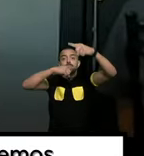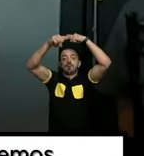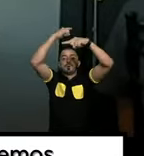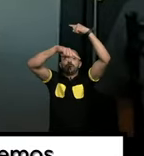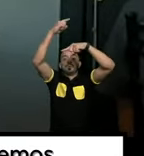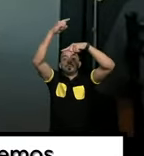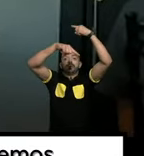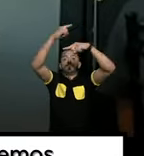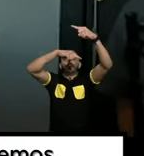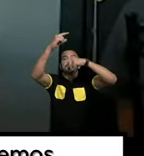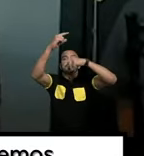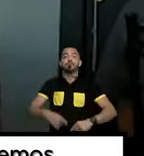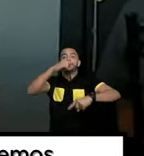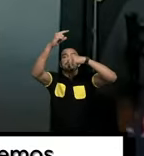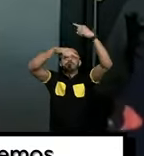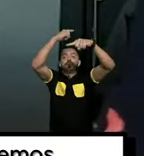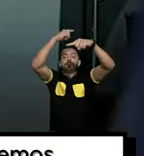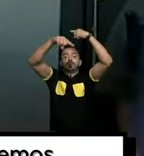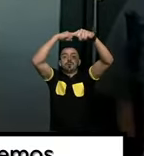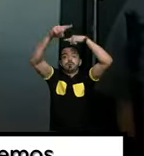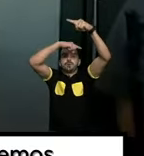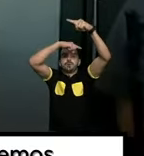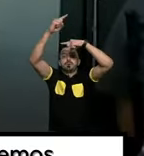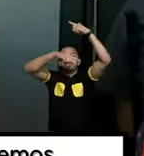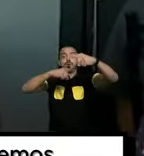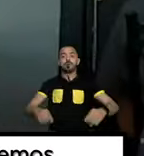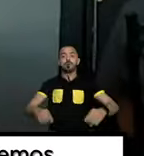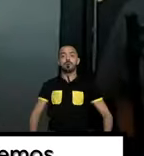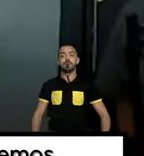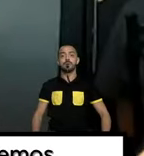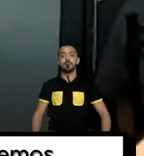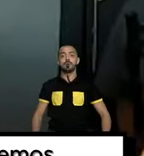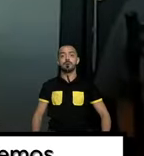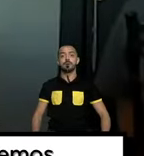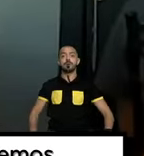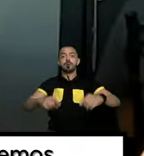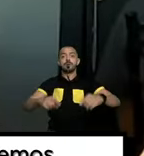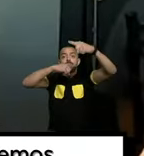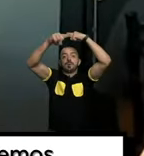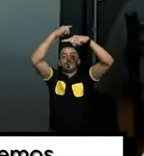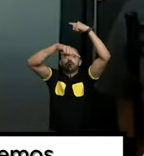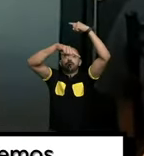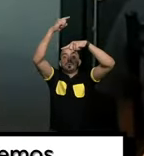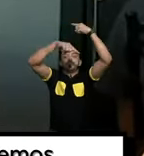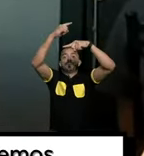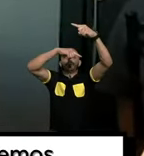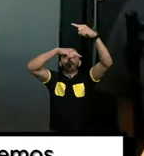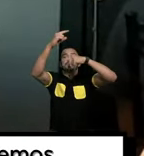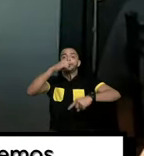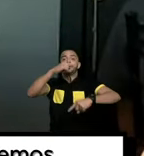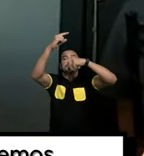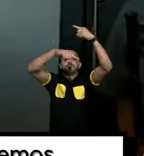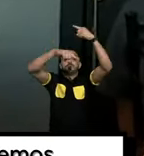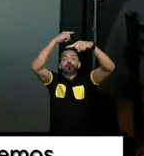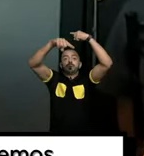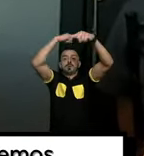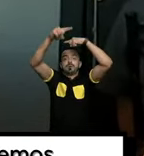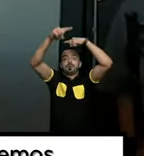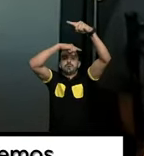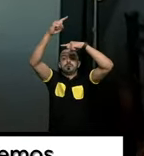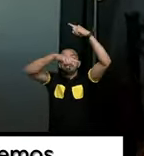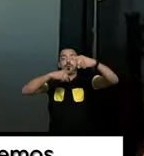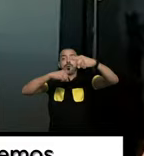bola bicão pro alto Atlético e Cruzeiro a final do mineiro tiro de meta para o goleiro